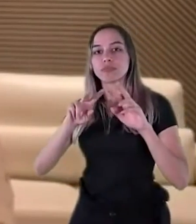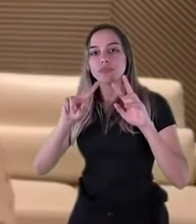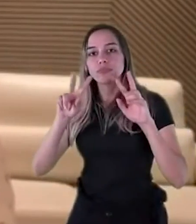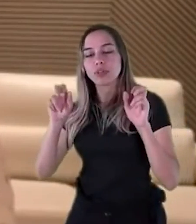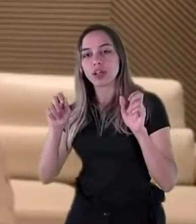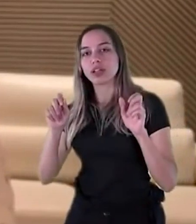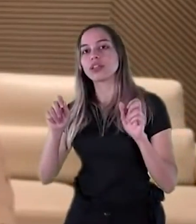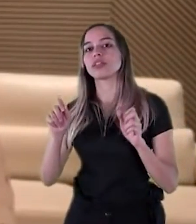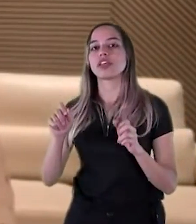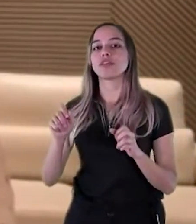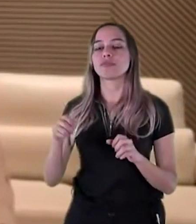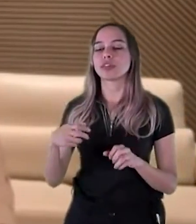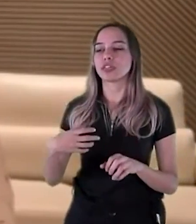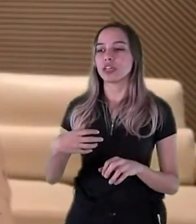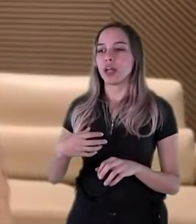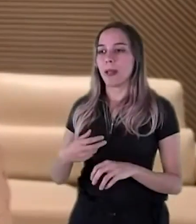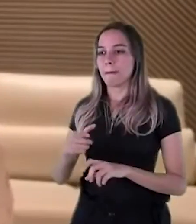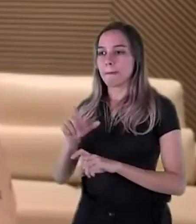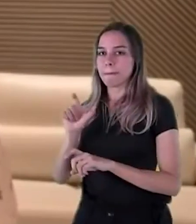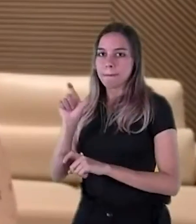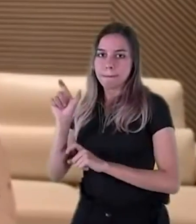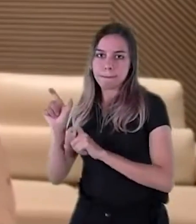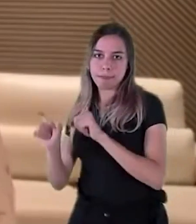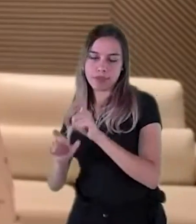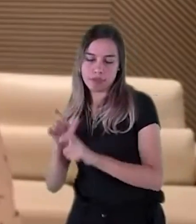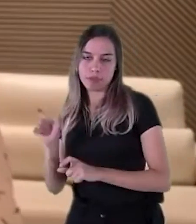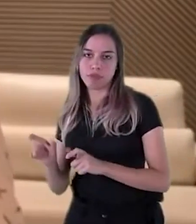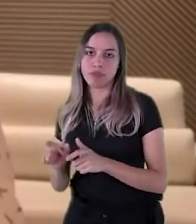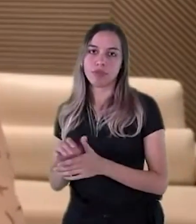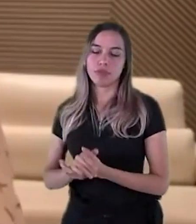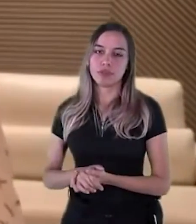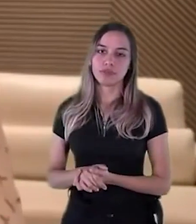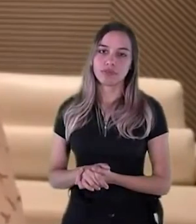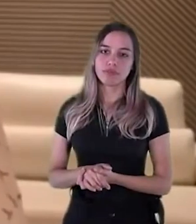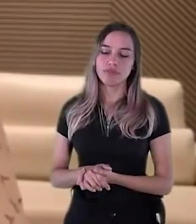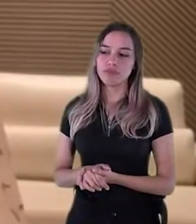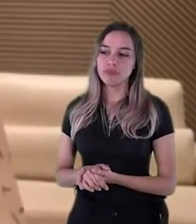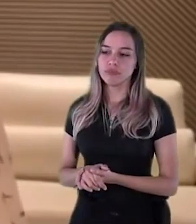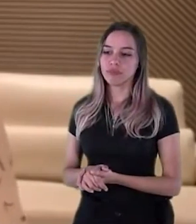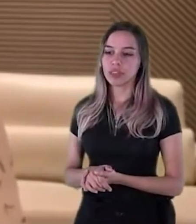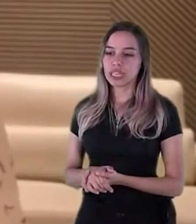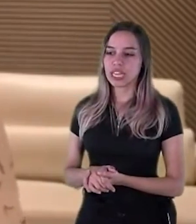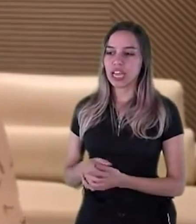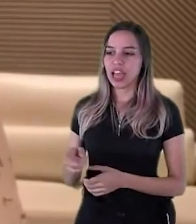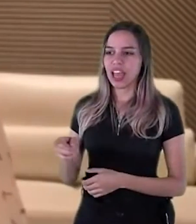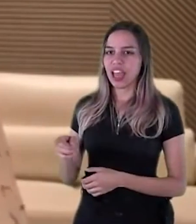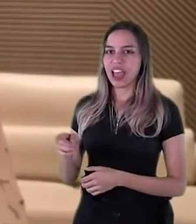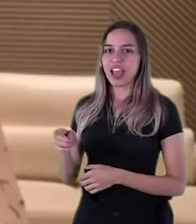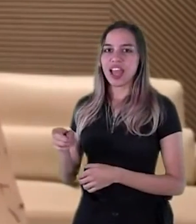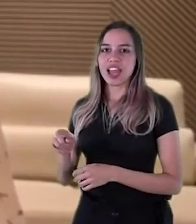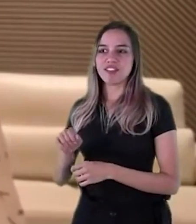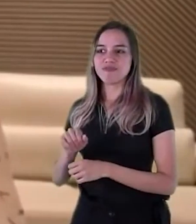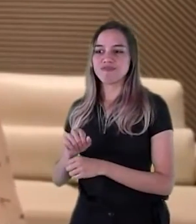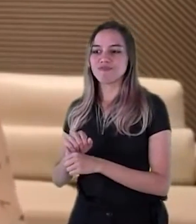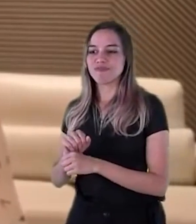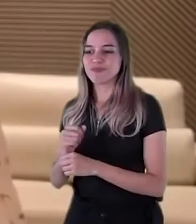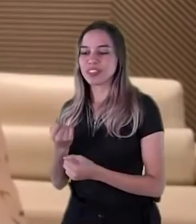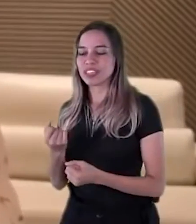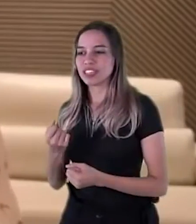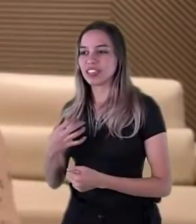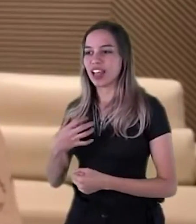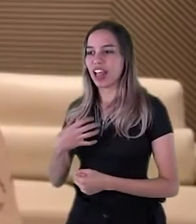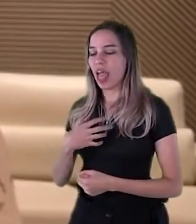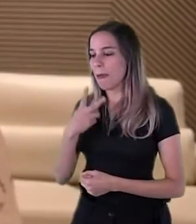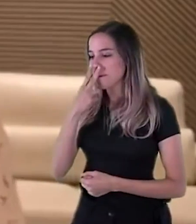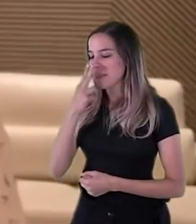Inclusive literariamente. É muito cruel você se aproximar de alguém que sofre com o único interesse